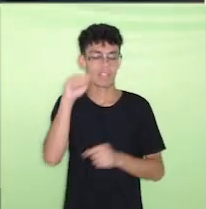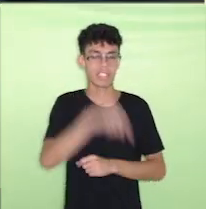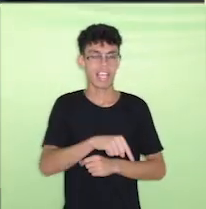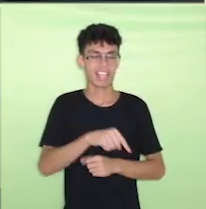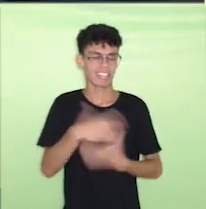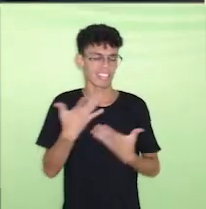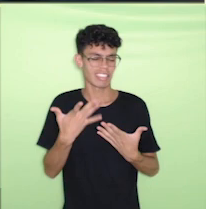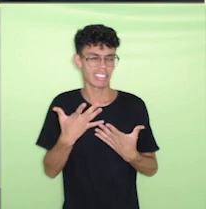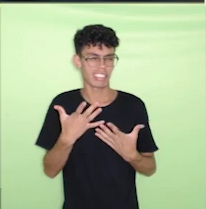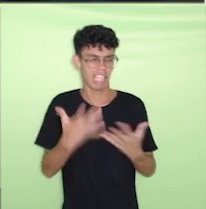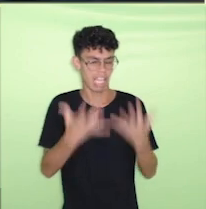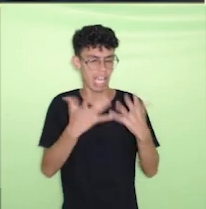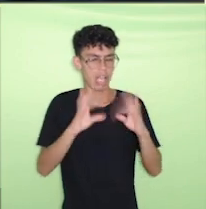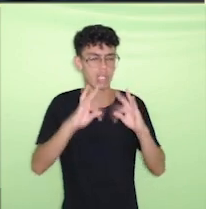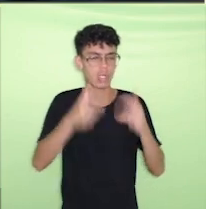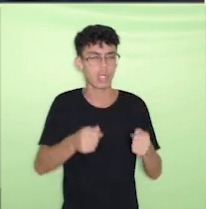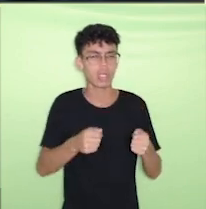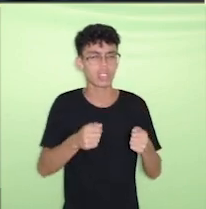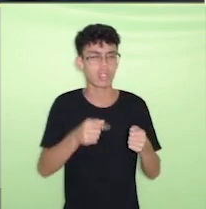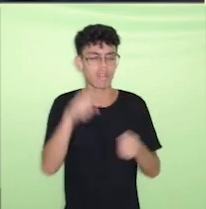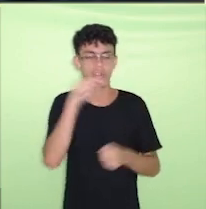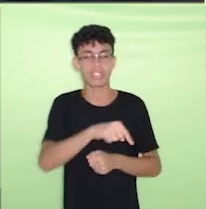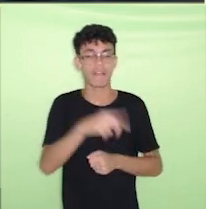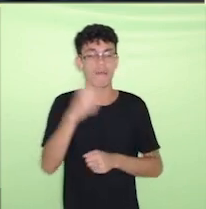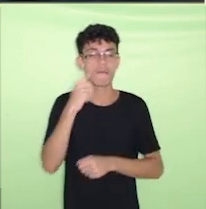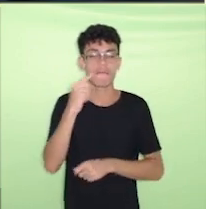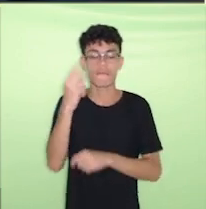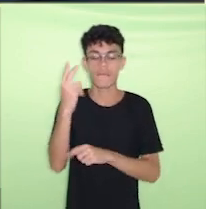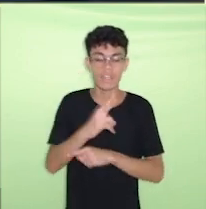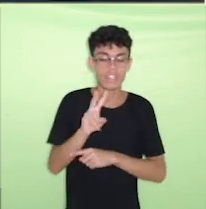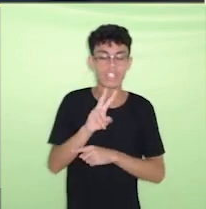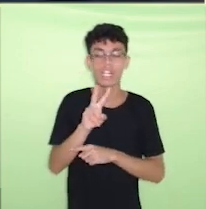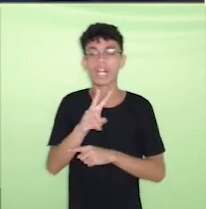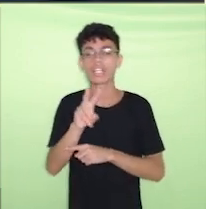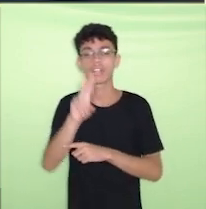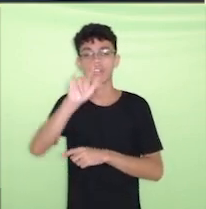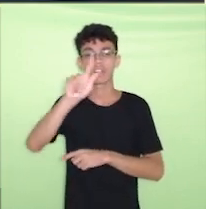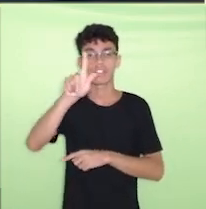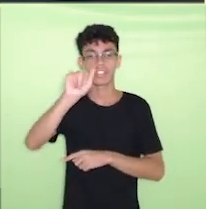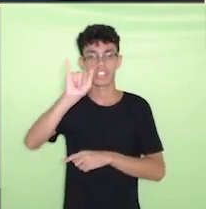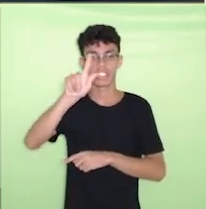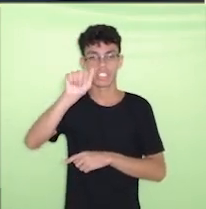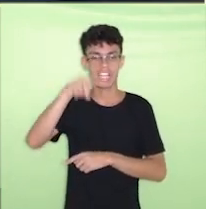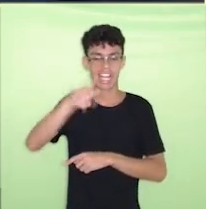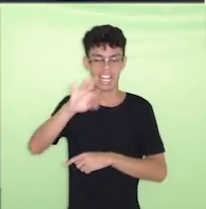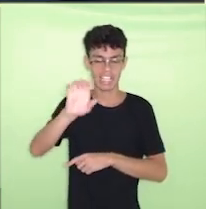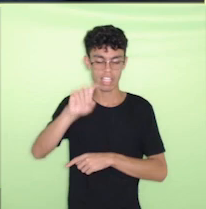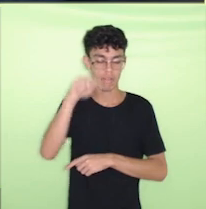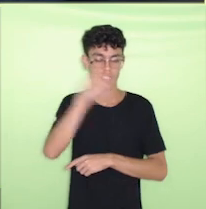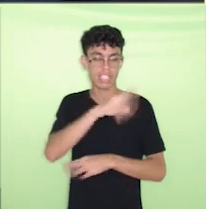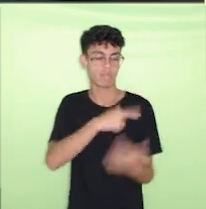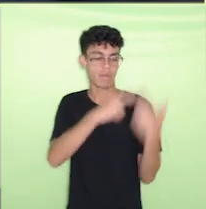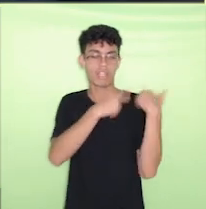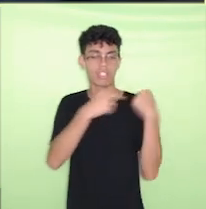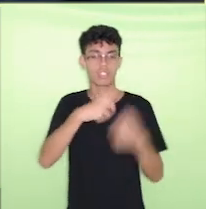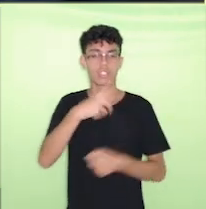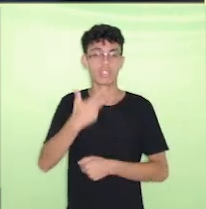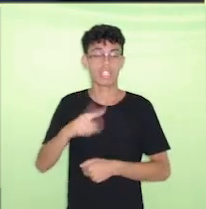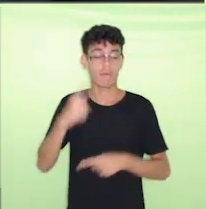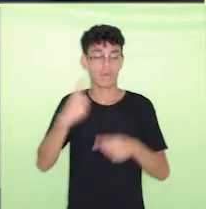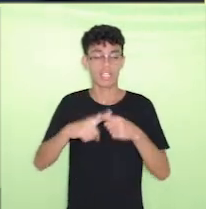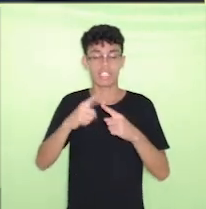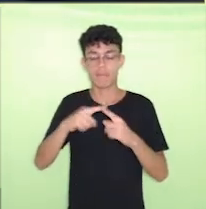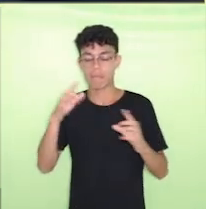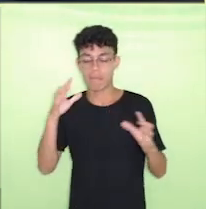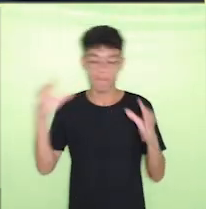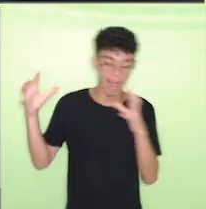contenta com nada. Não será mais vigilante da sua classe. Tarefa, aliás, que você desempenha muito mal, porque está sempre se